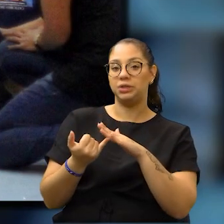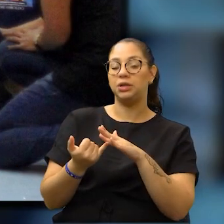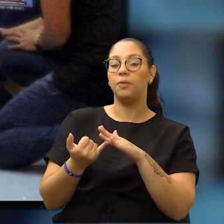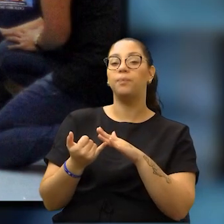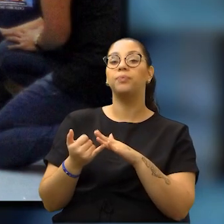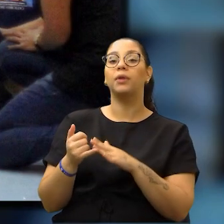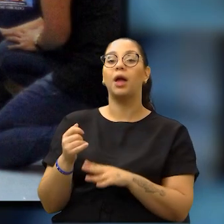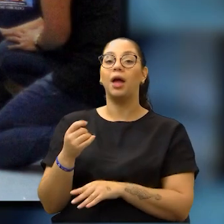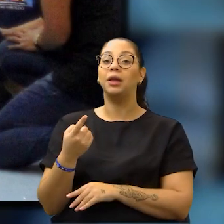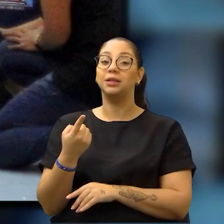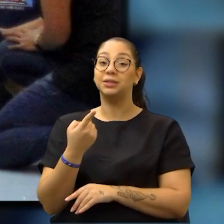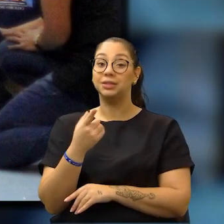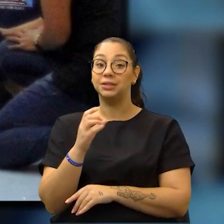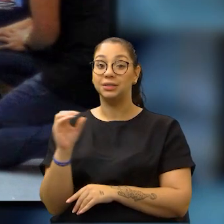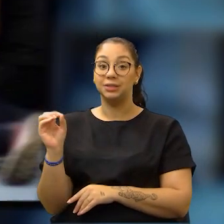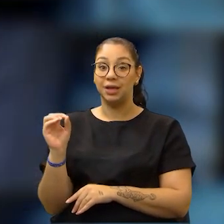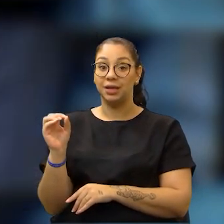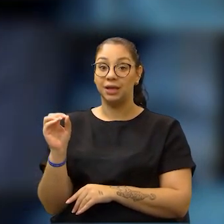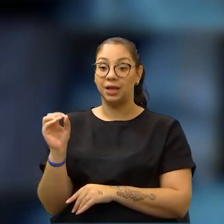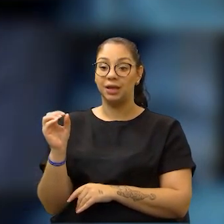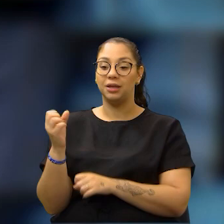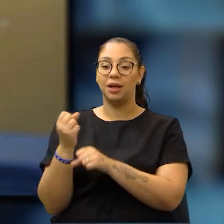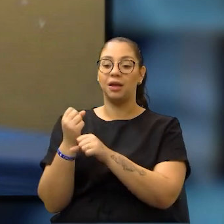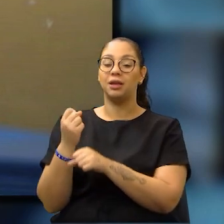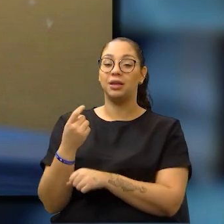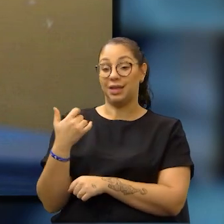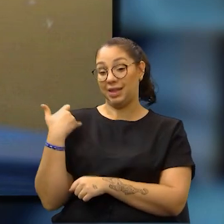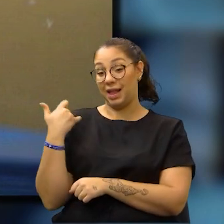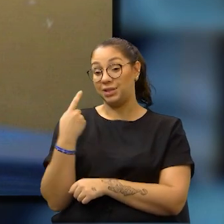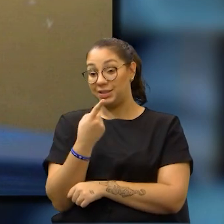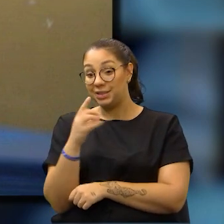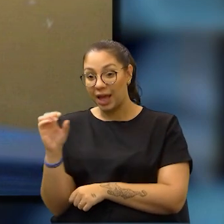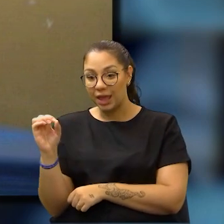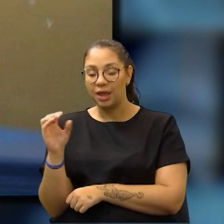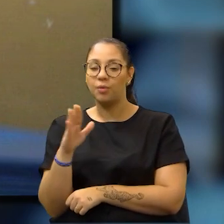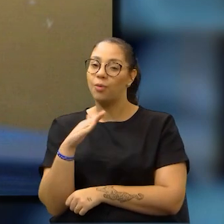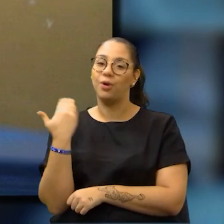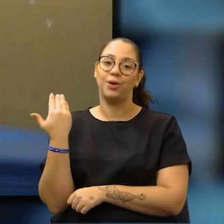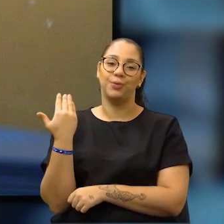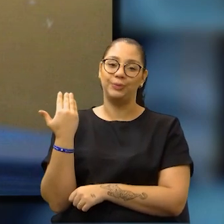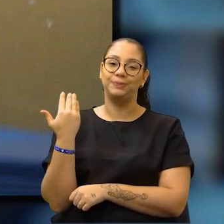sabe muito bem, o ano que ele completou 100 anos foi o ano que ele faleceu.